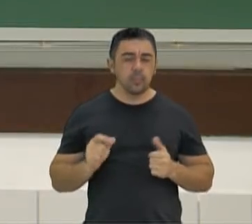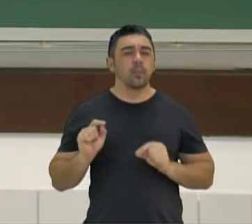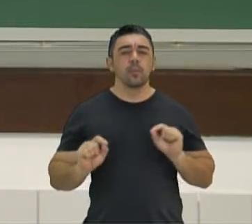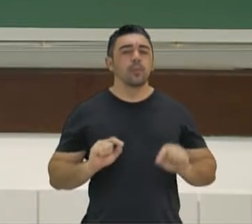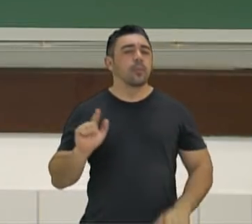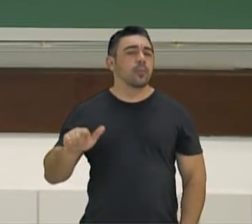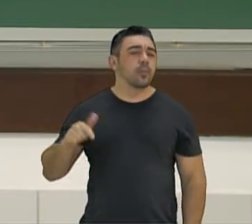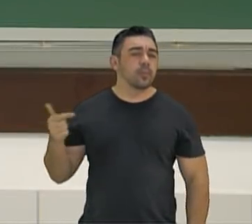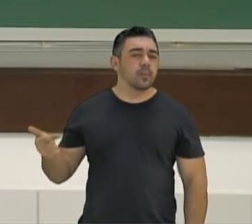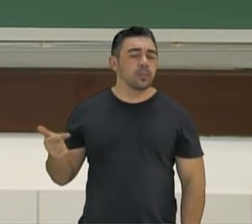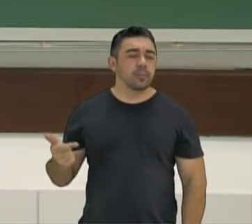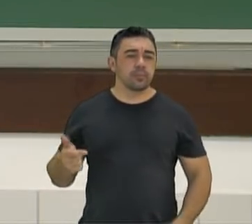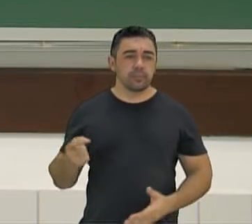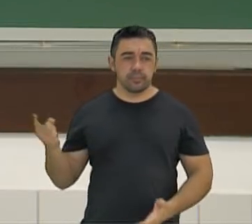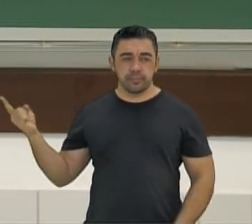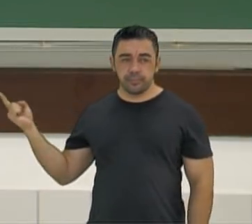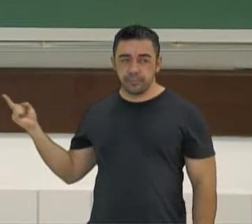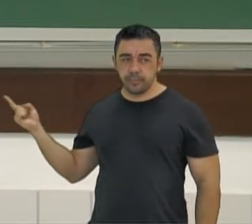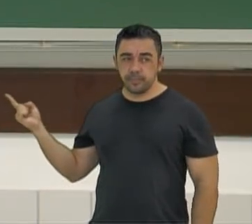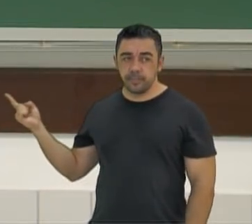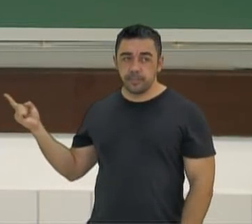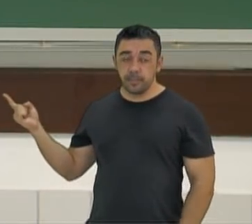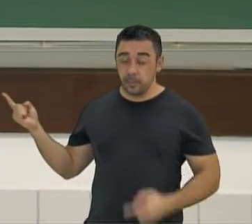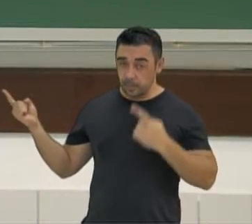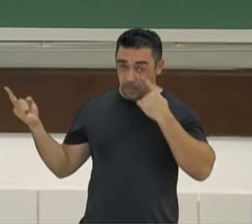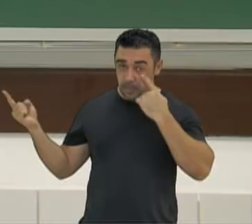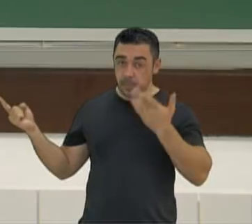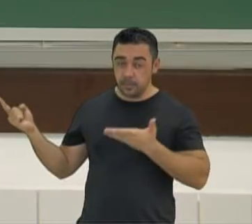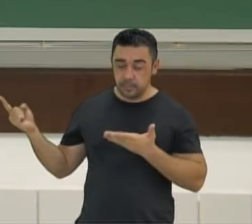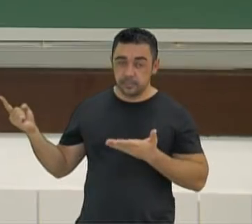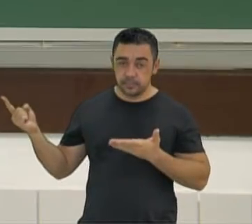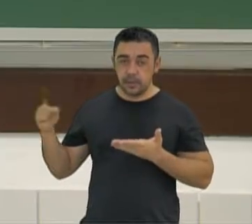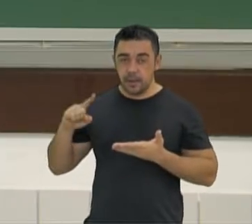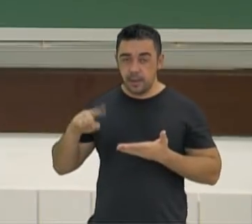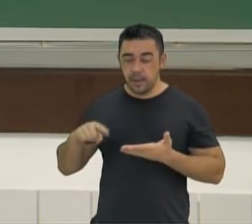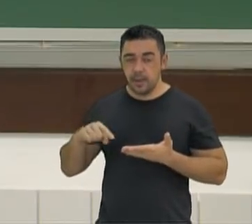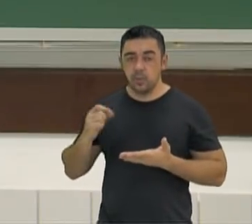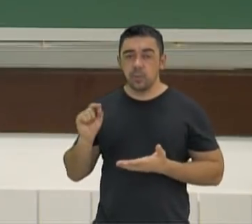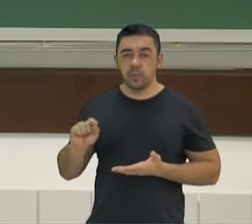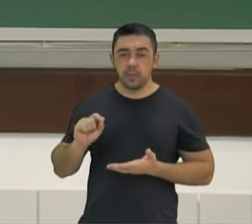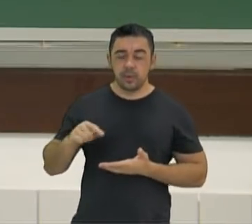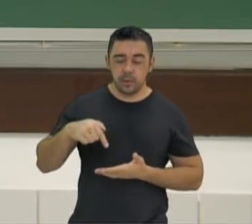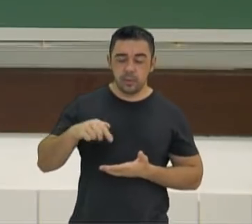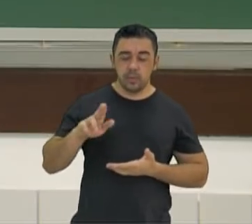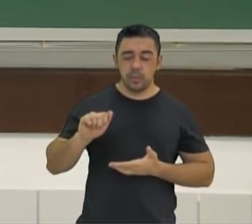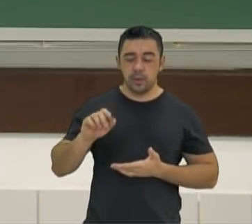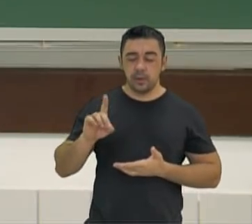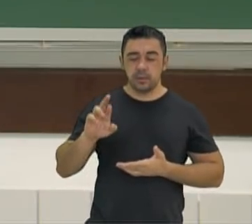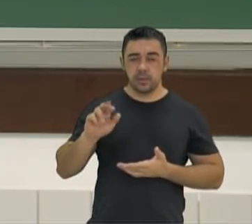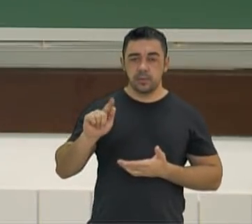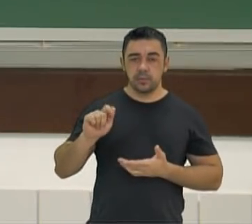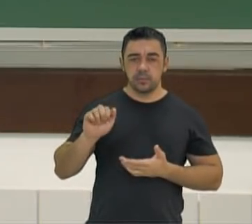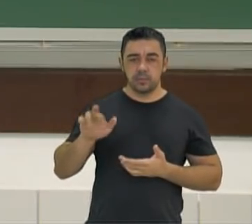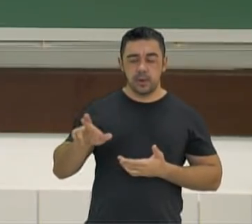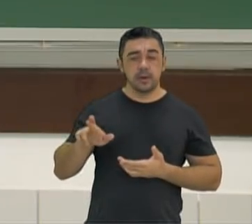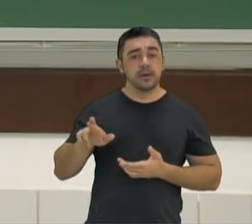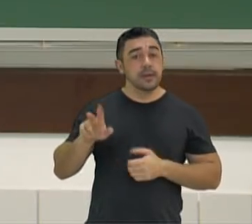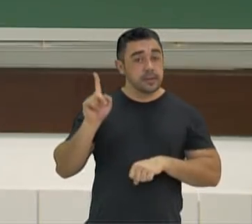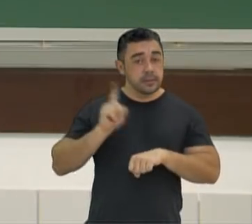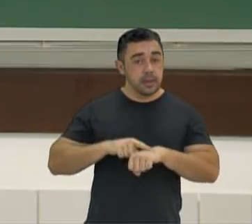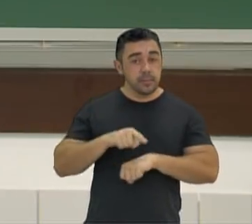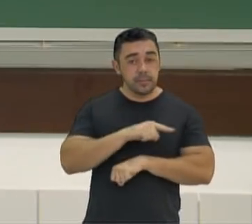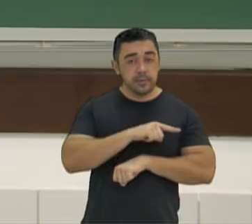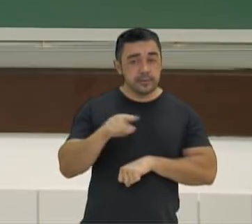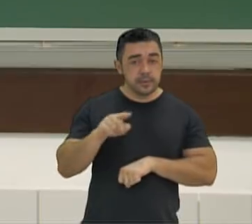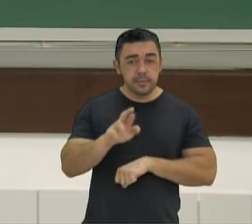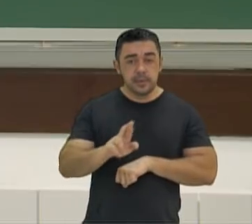será a próxima pirâmide? Ah, olha lá. É uma pirâmide quadrangular. Tempo para vocês